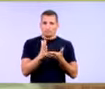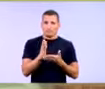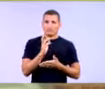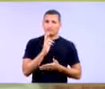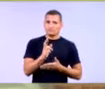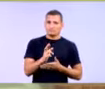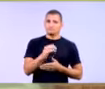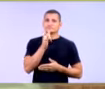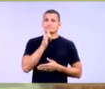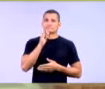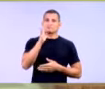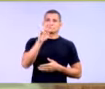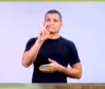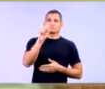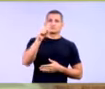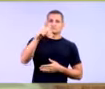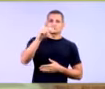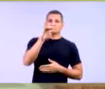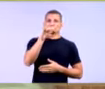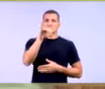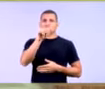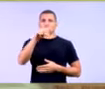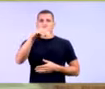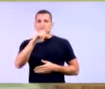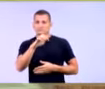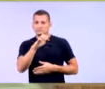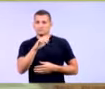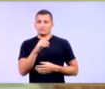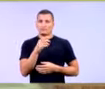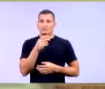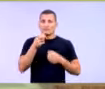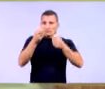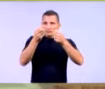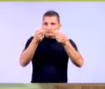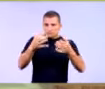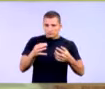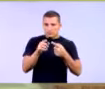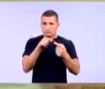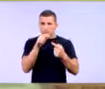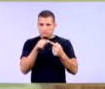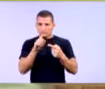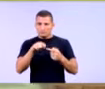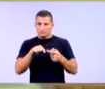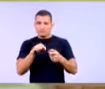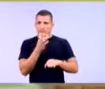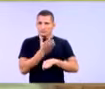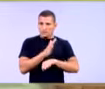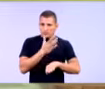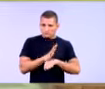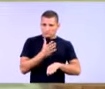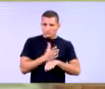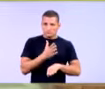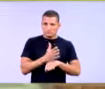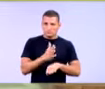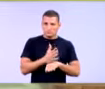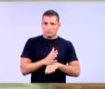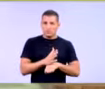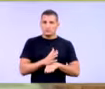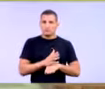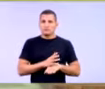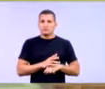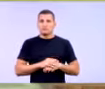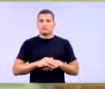exemplo, Franciane disse que o objetivo é exercitar na prática tudo que se obteve em